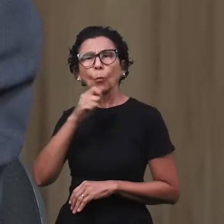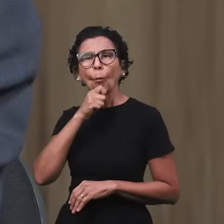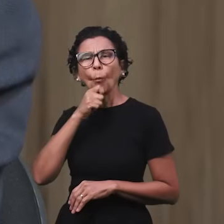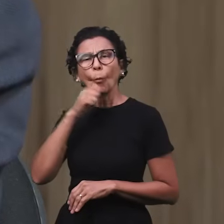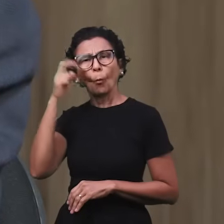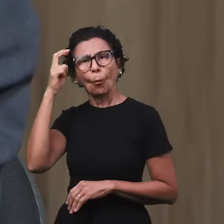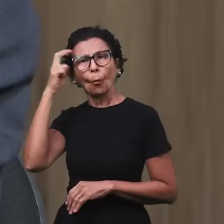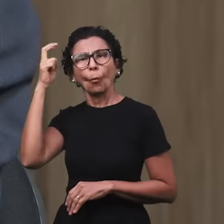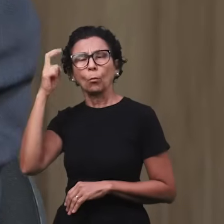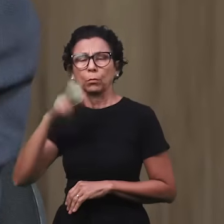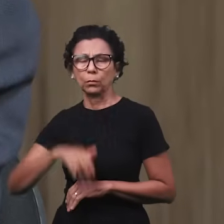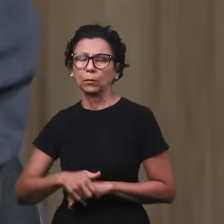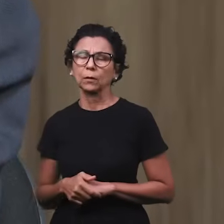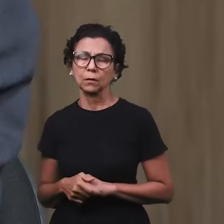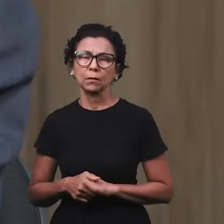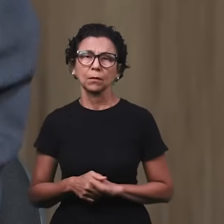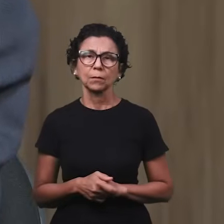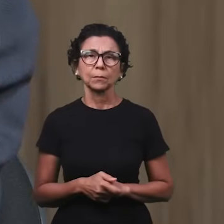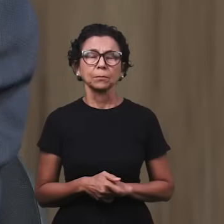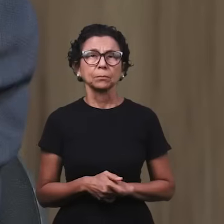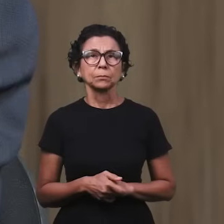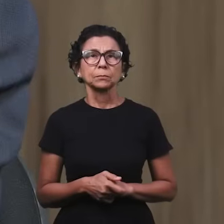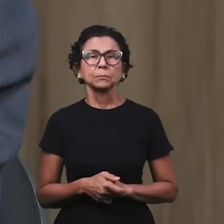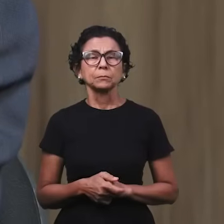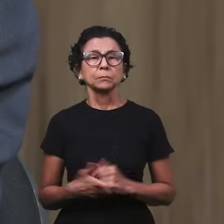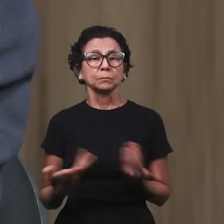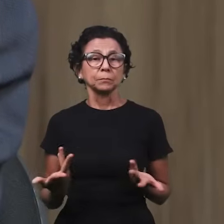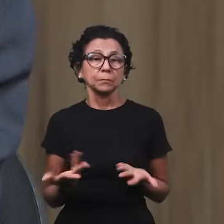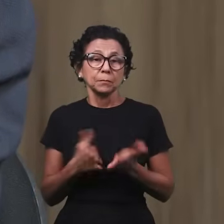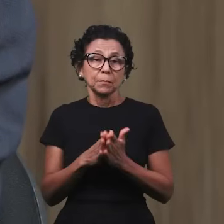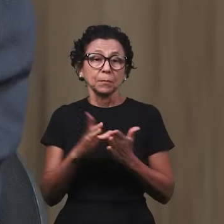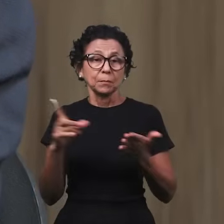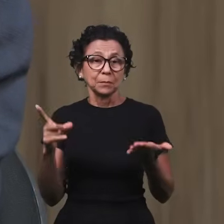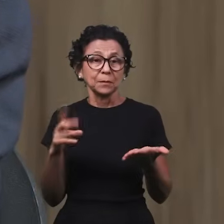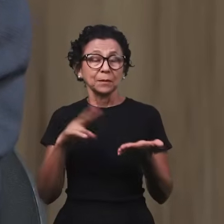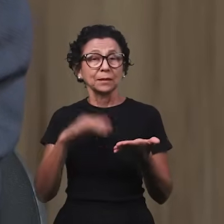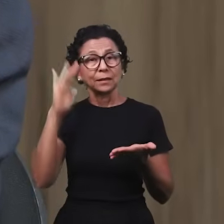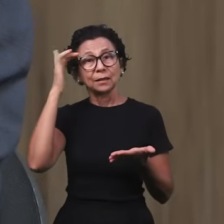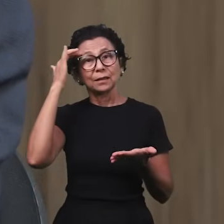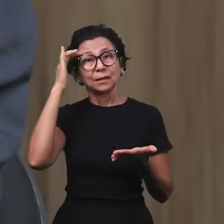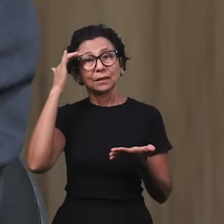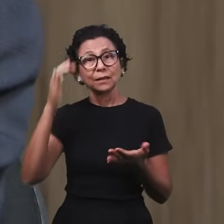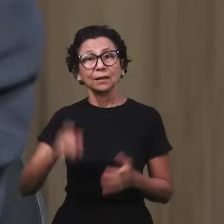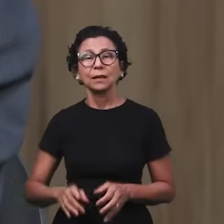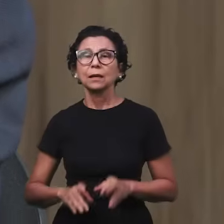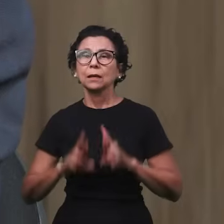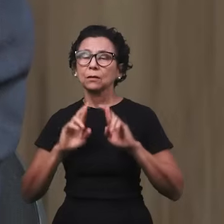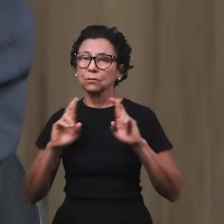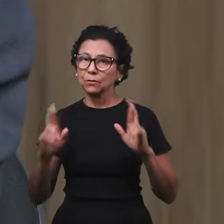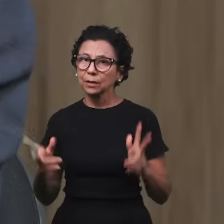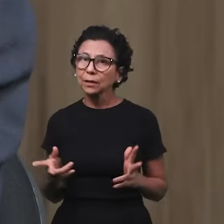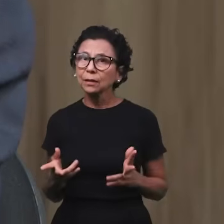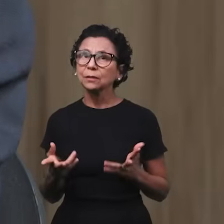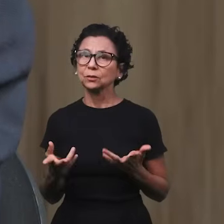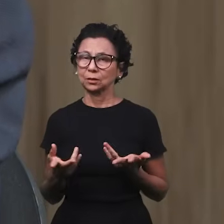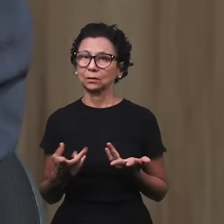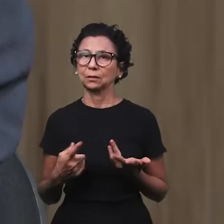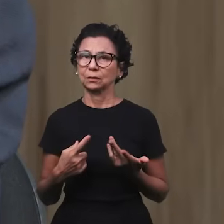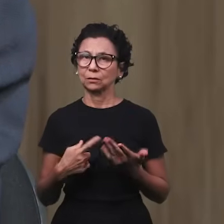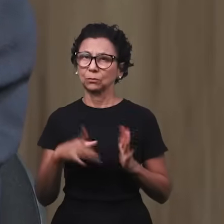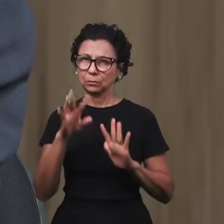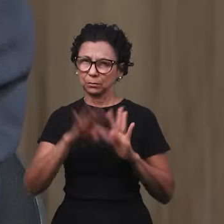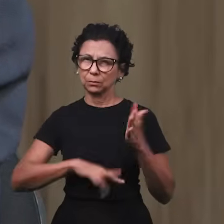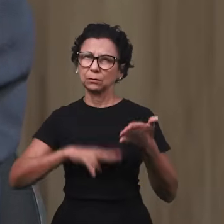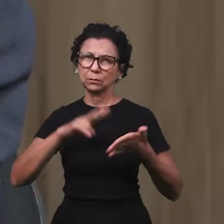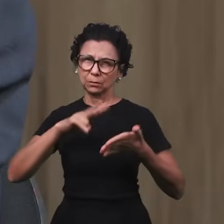por exemplo, o entendimento da palavra é totalmente diferente conforme o próprio texto que nós lemos aqui